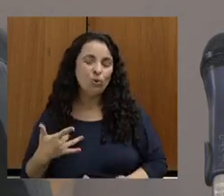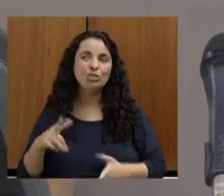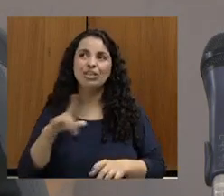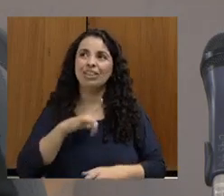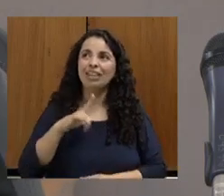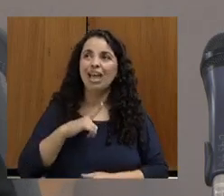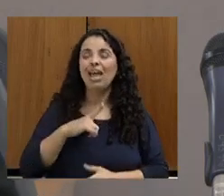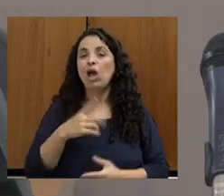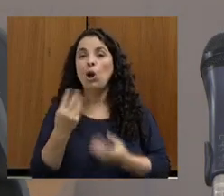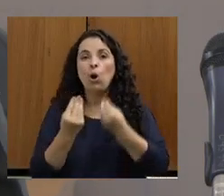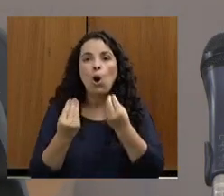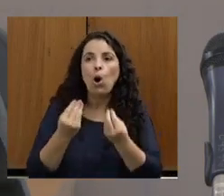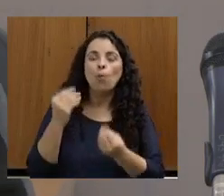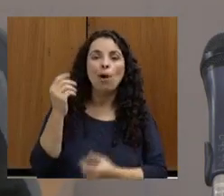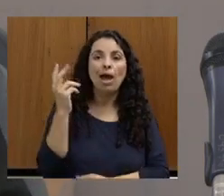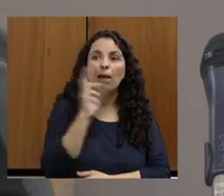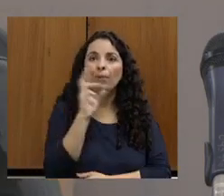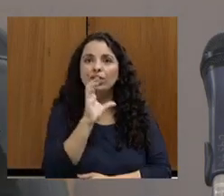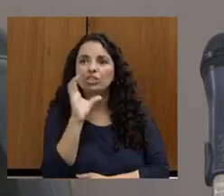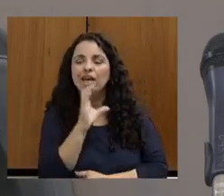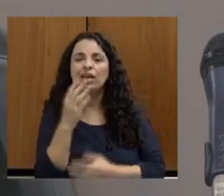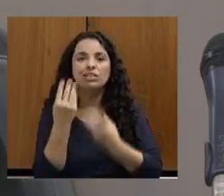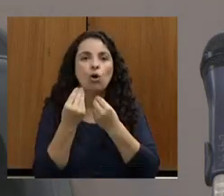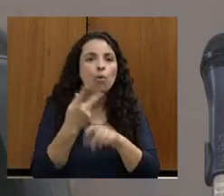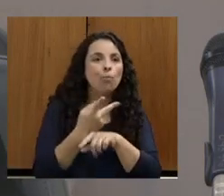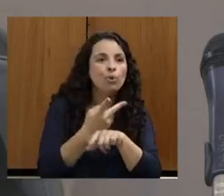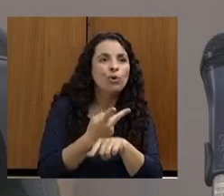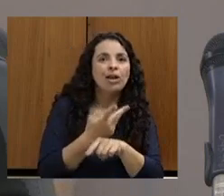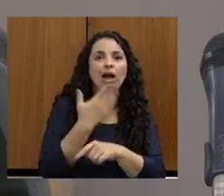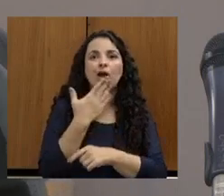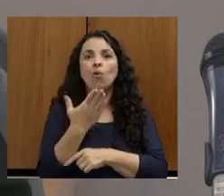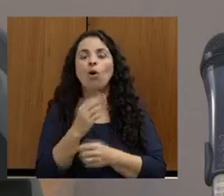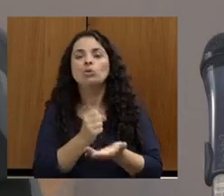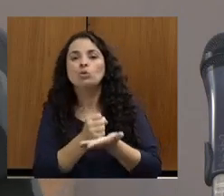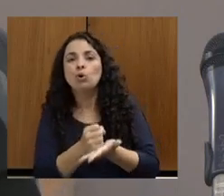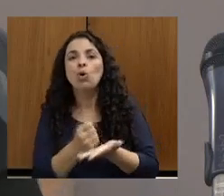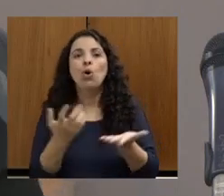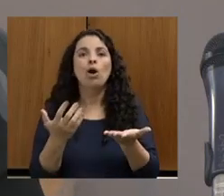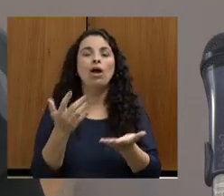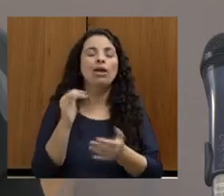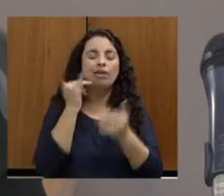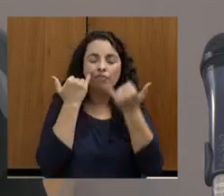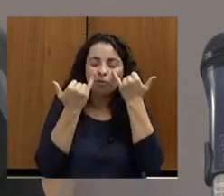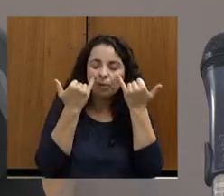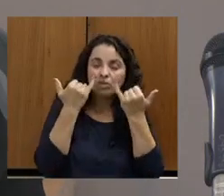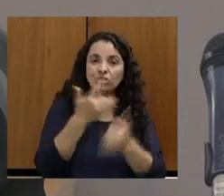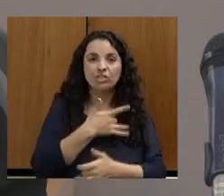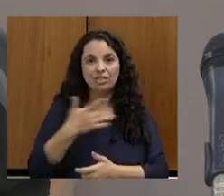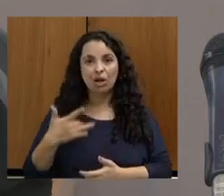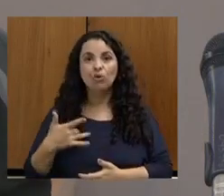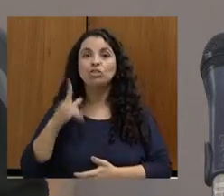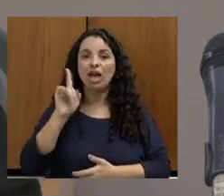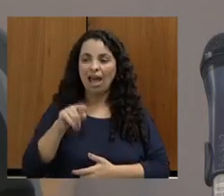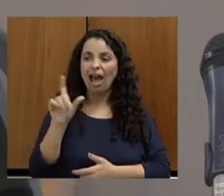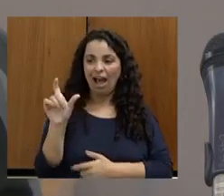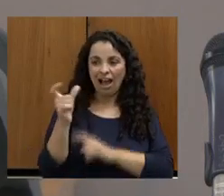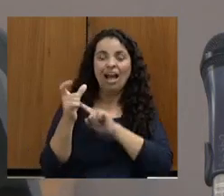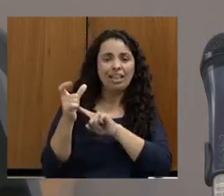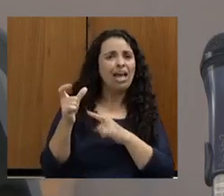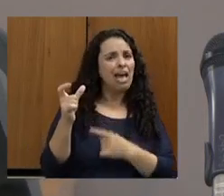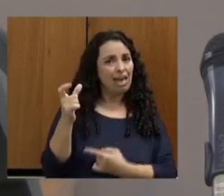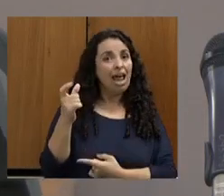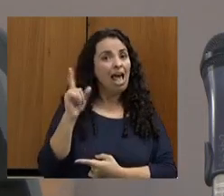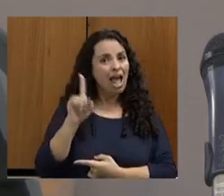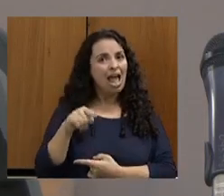emergência, há quem procurar, há quem recorrer, informações de saúde. Então, é um instrumento muito importante de